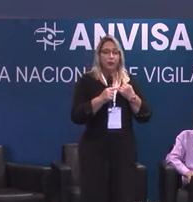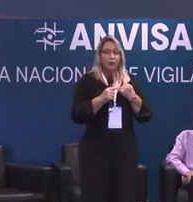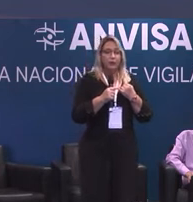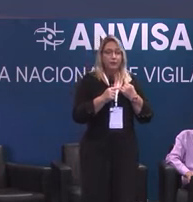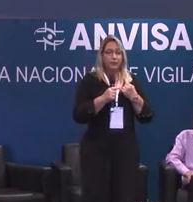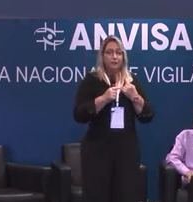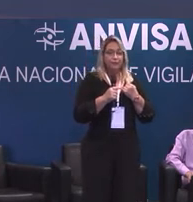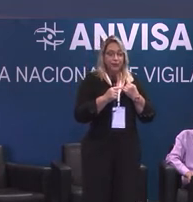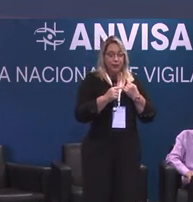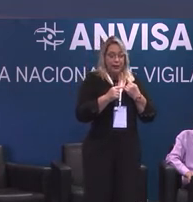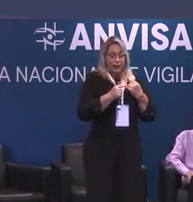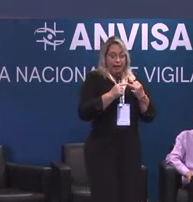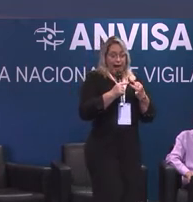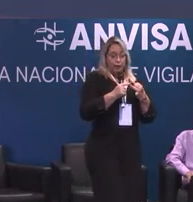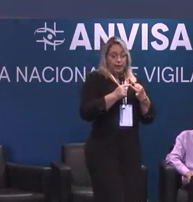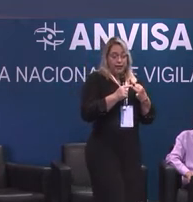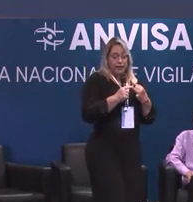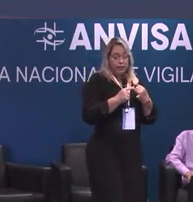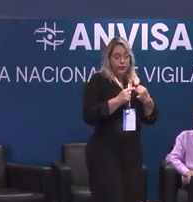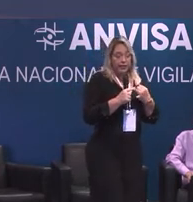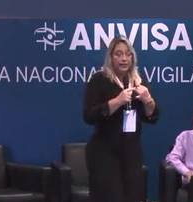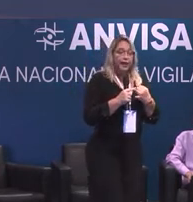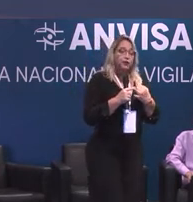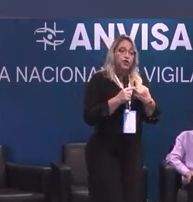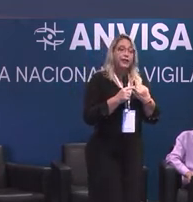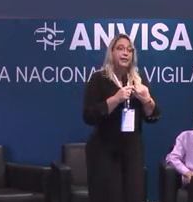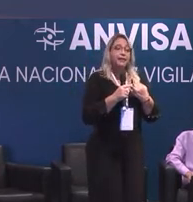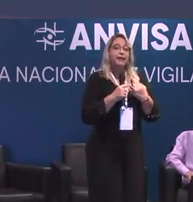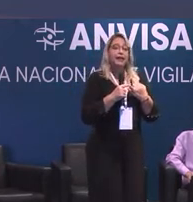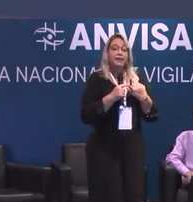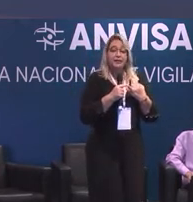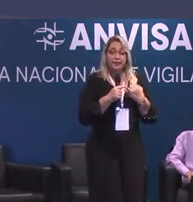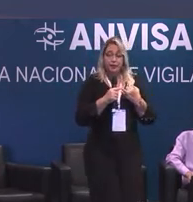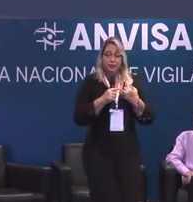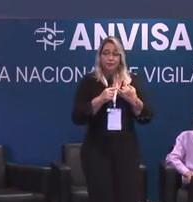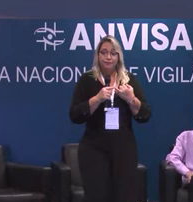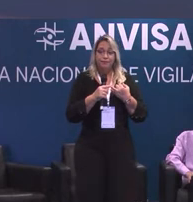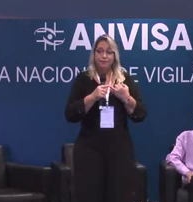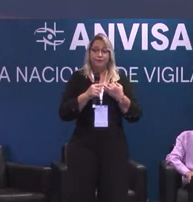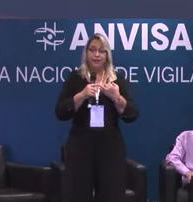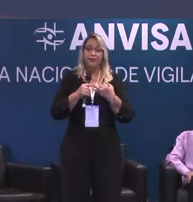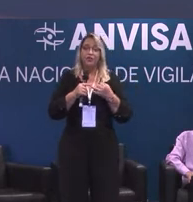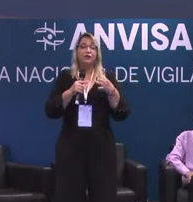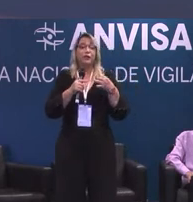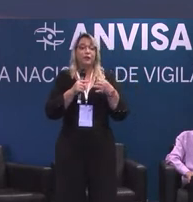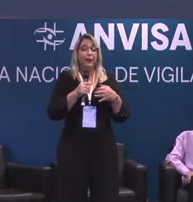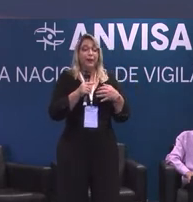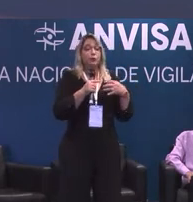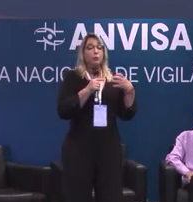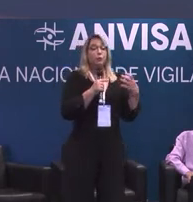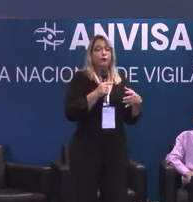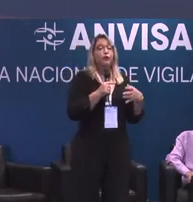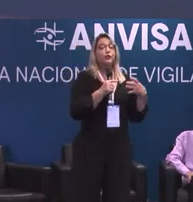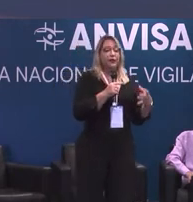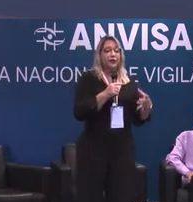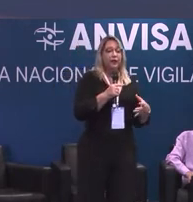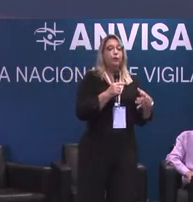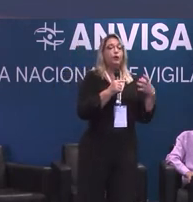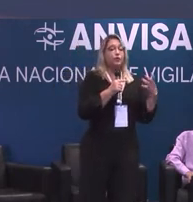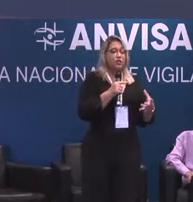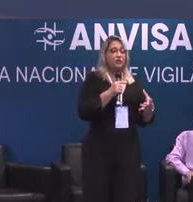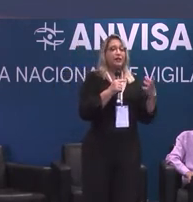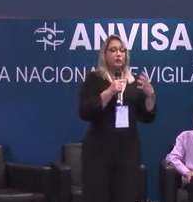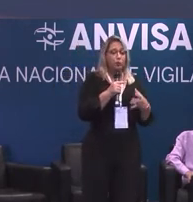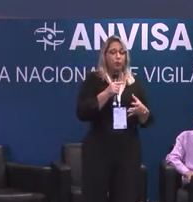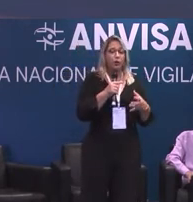laboratórios. Ausência dos critérios de descentralização. Isso a gente veio trabalhando muito fortemente agora, quando a